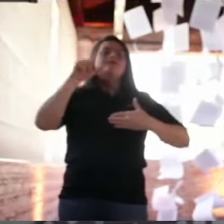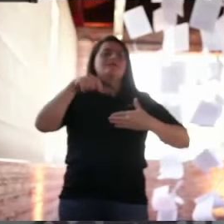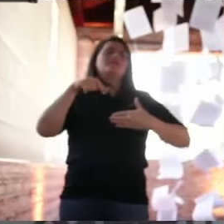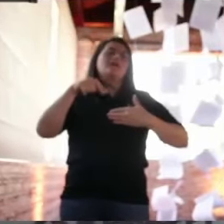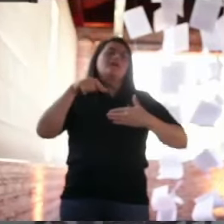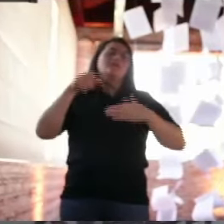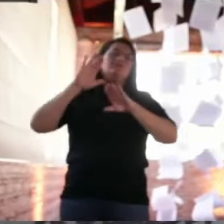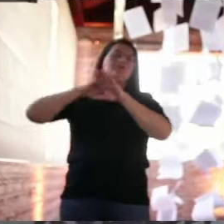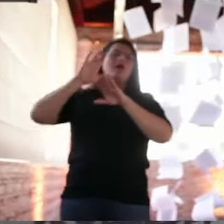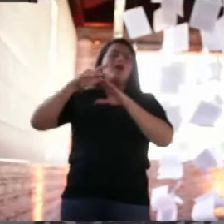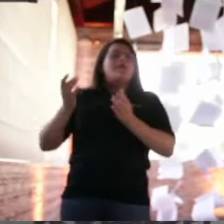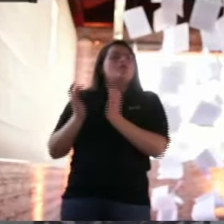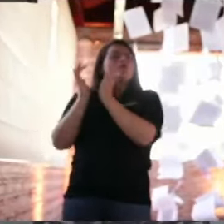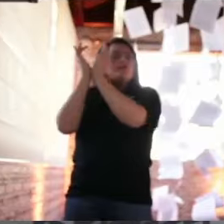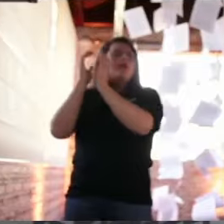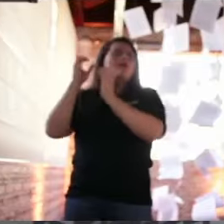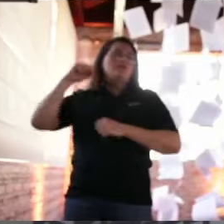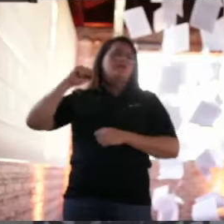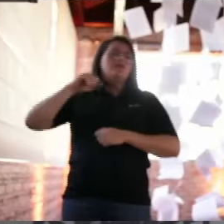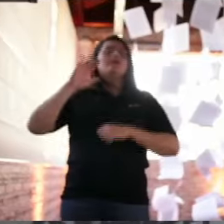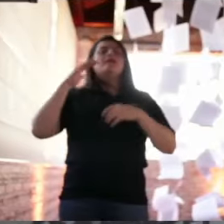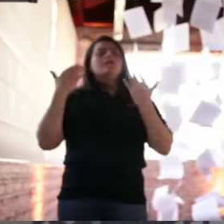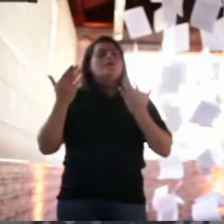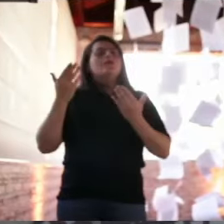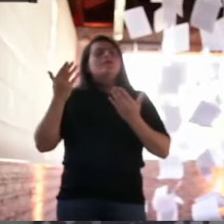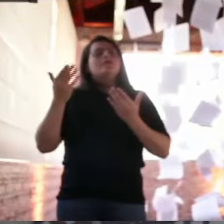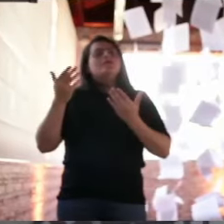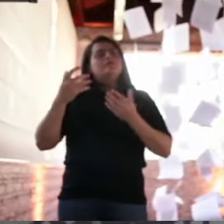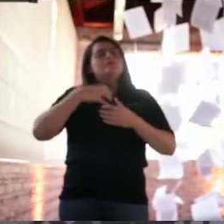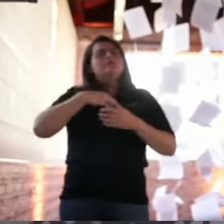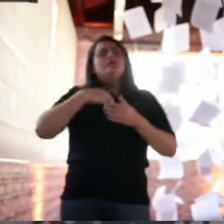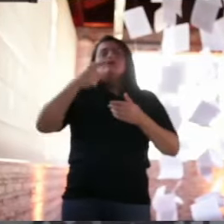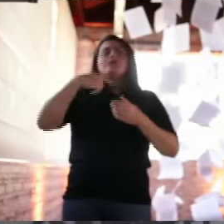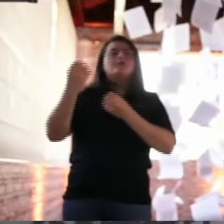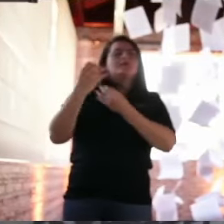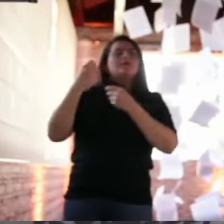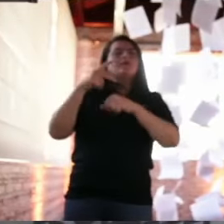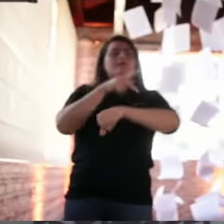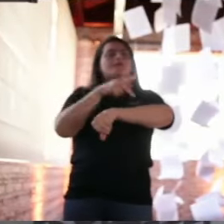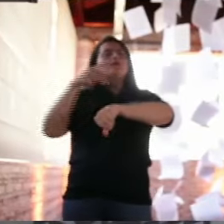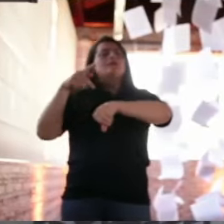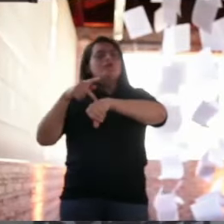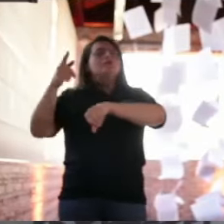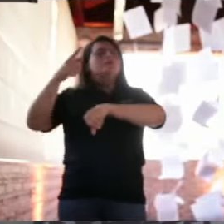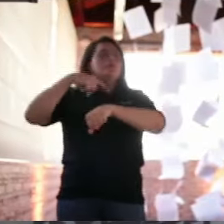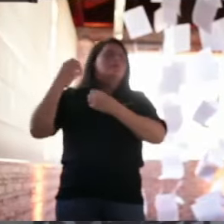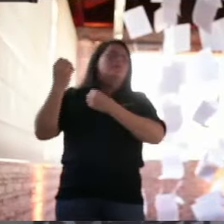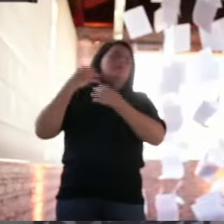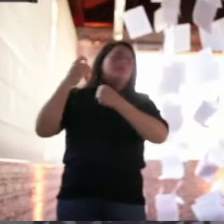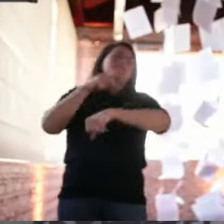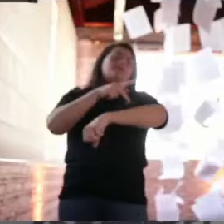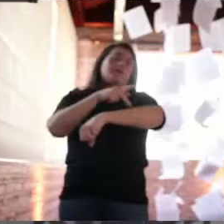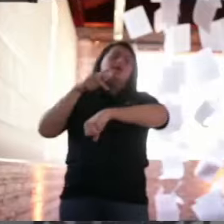troféu né e que de alguma maneira a gente é ensinada pedagógicamente né